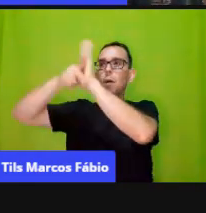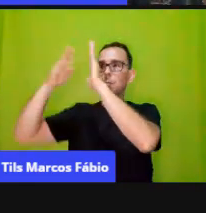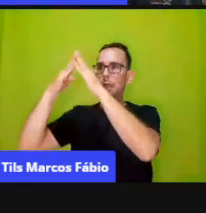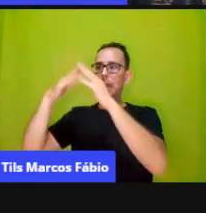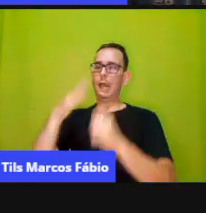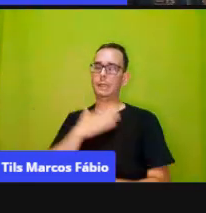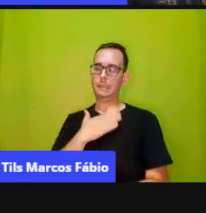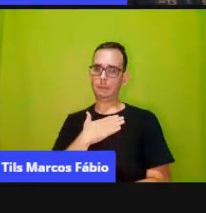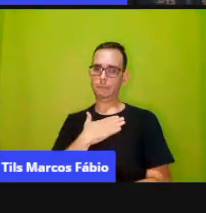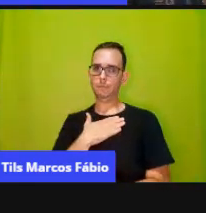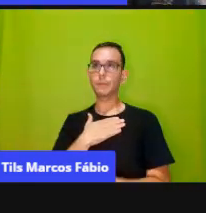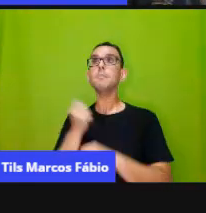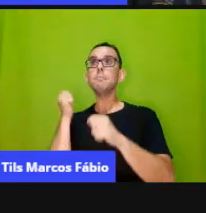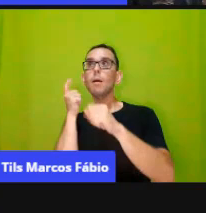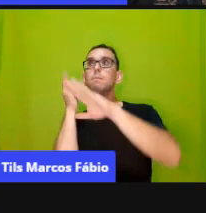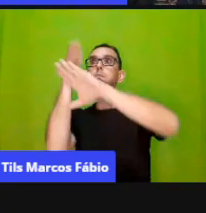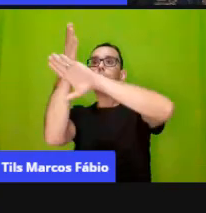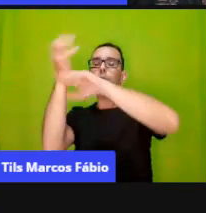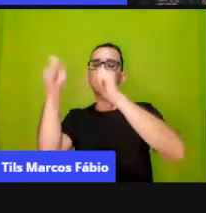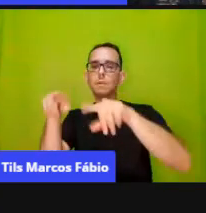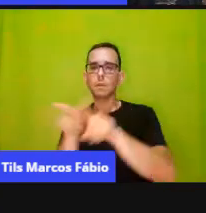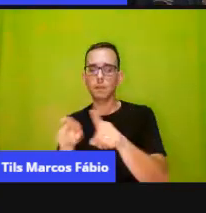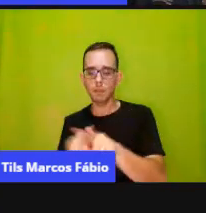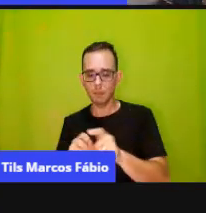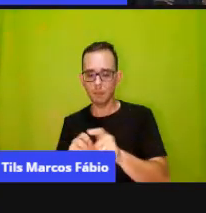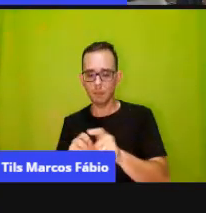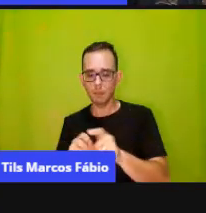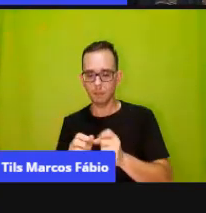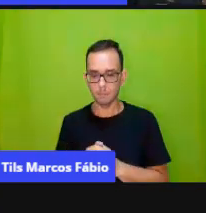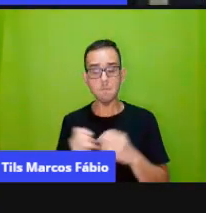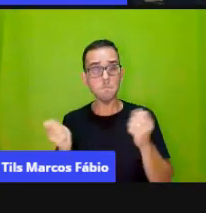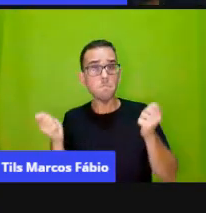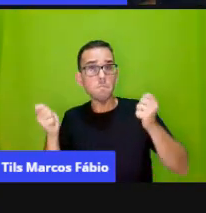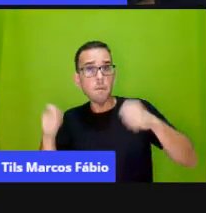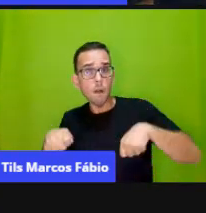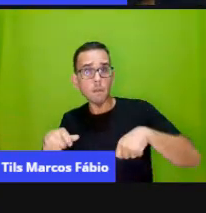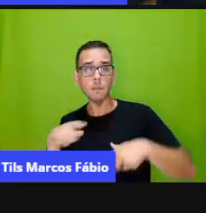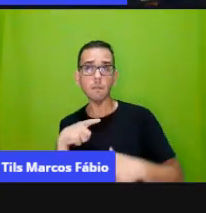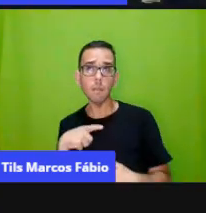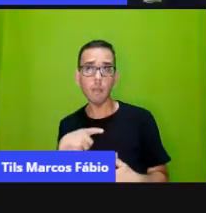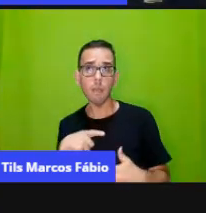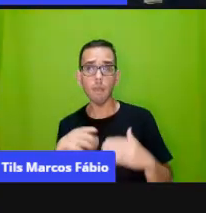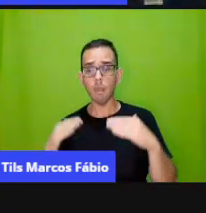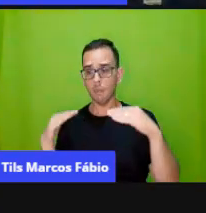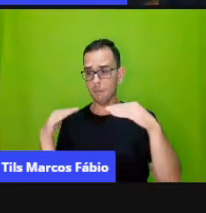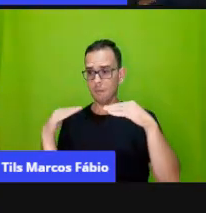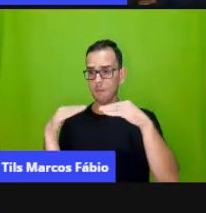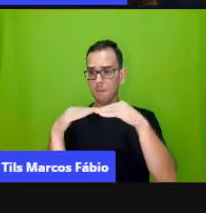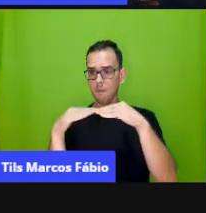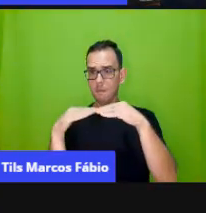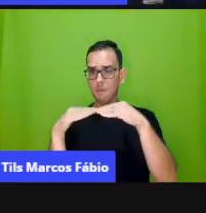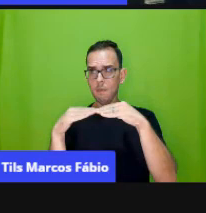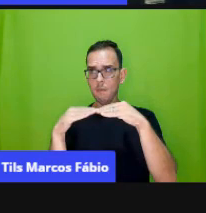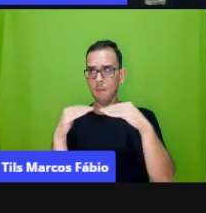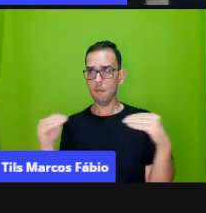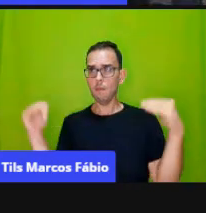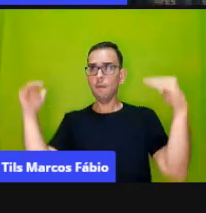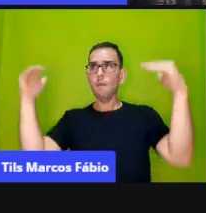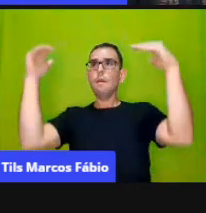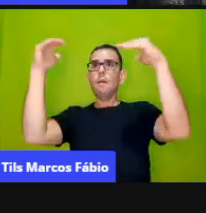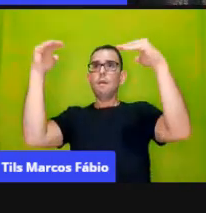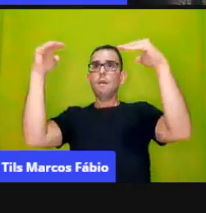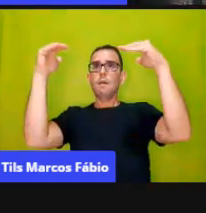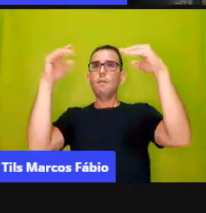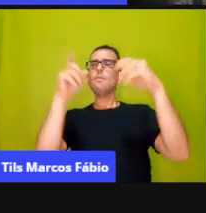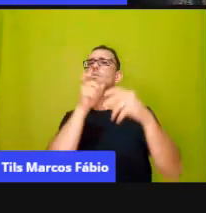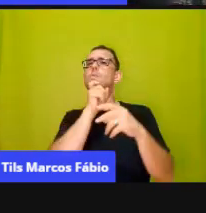ele tenha acesso. Então, por exemplo, eu posso reservar uma parte de cima do meu guarda-roupa para o meu gato subir,